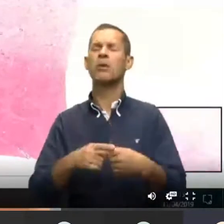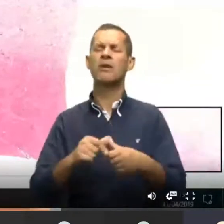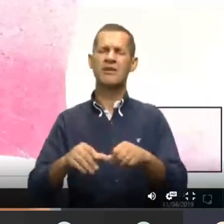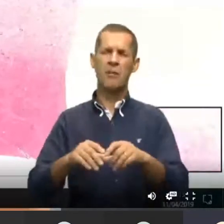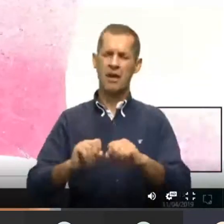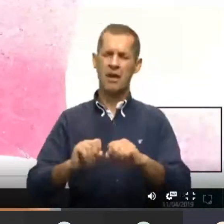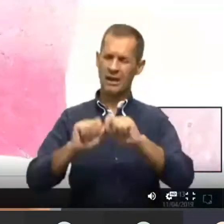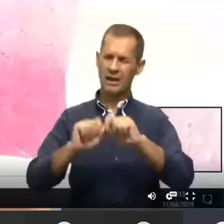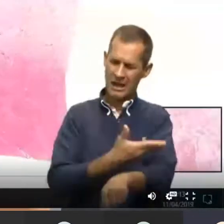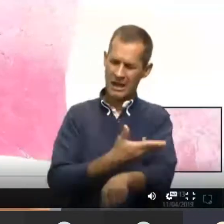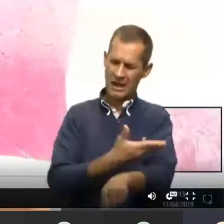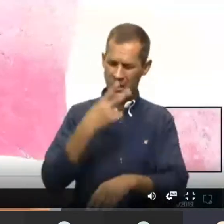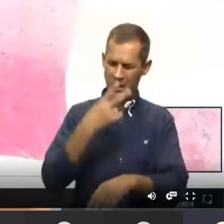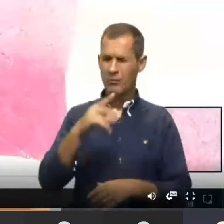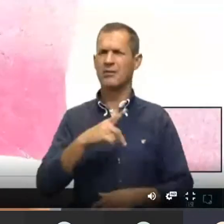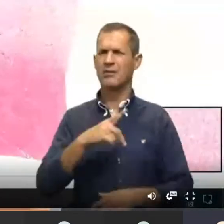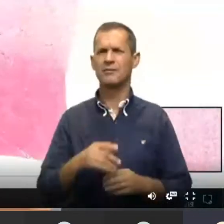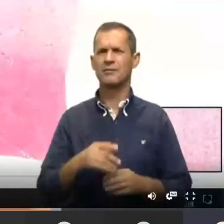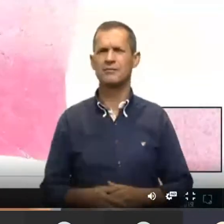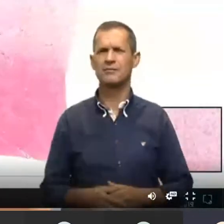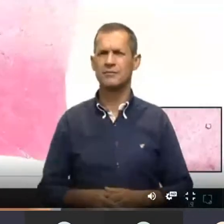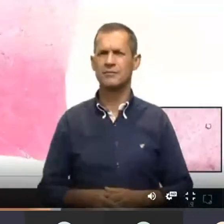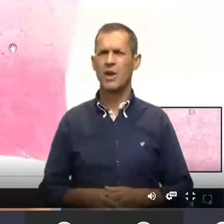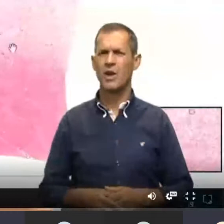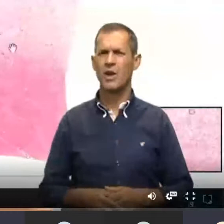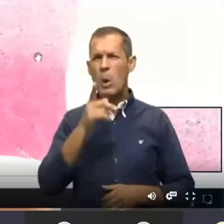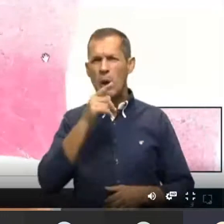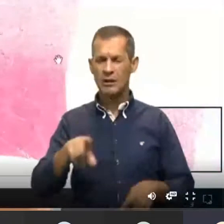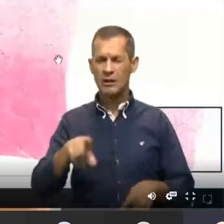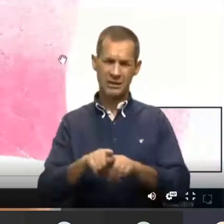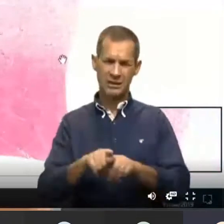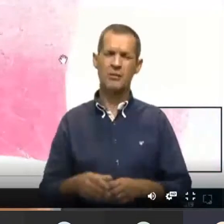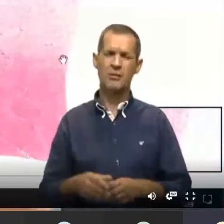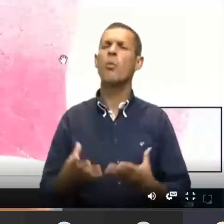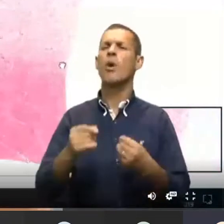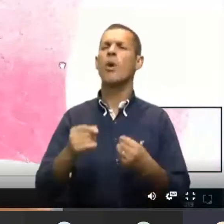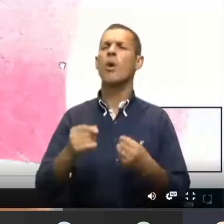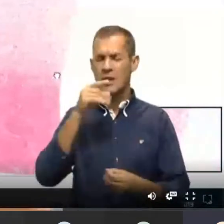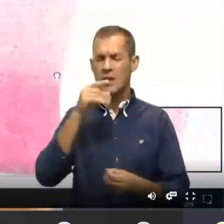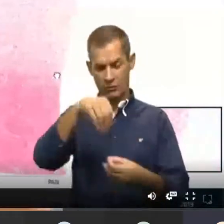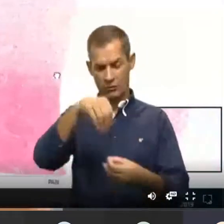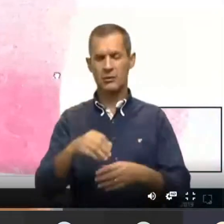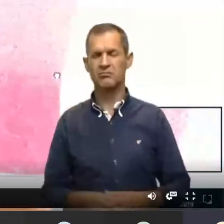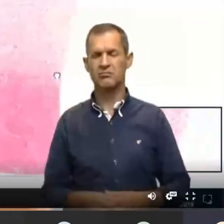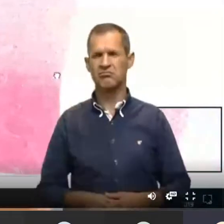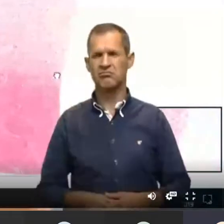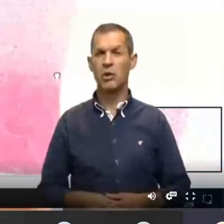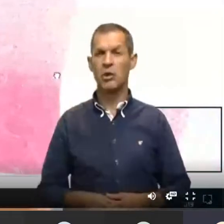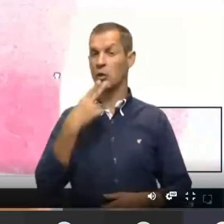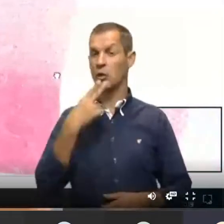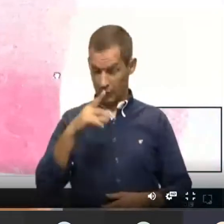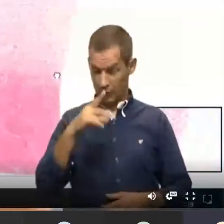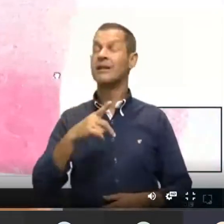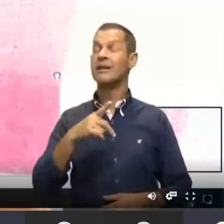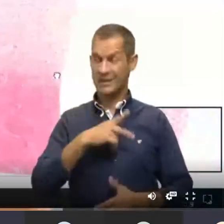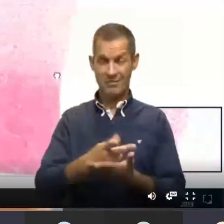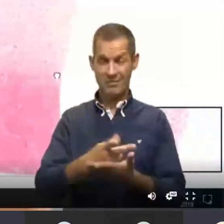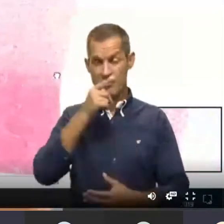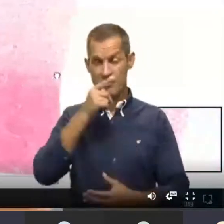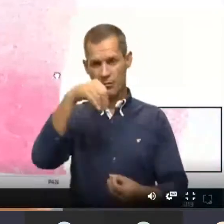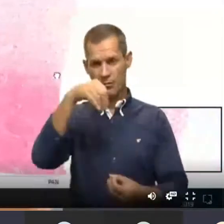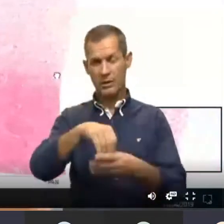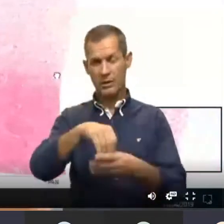estar mais clara? Ela não parece que ela está com água, ela está liquefeita, né? Ela não só parece, como ela